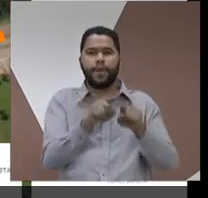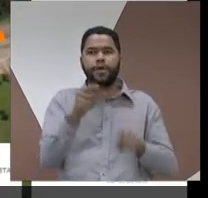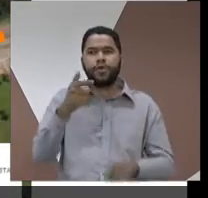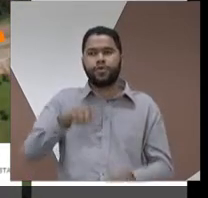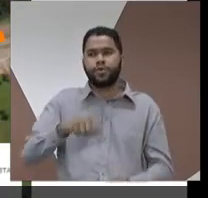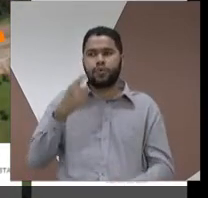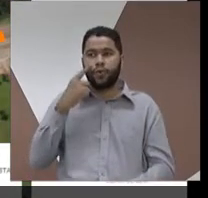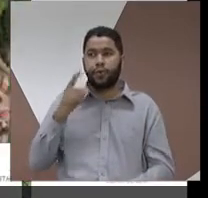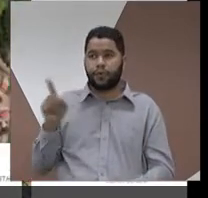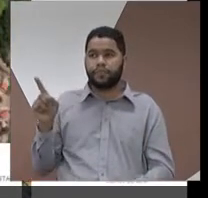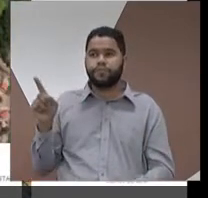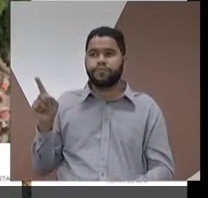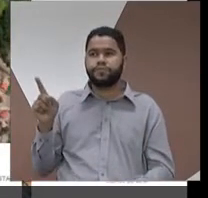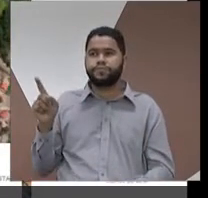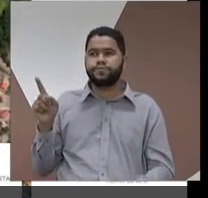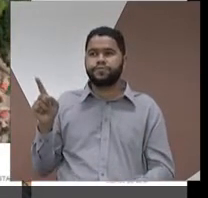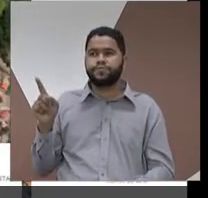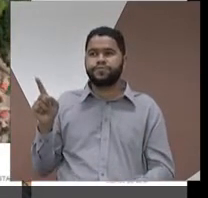lá.